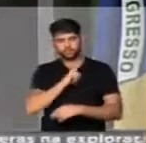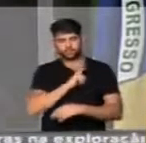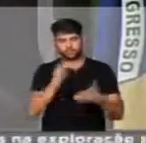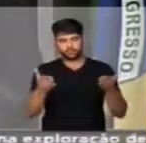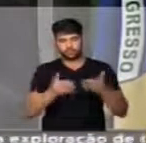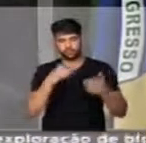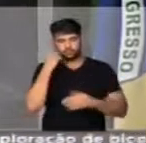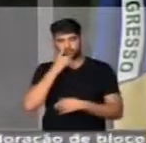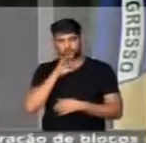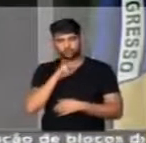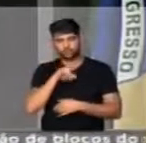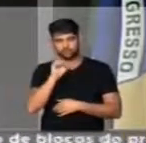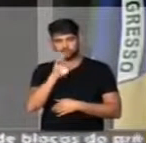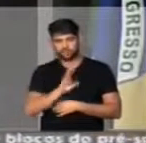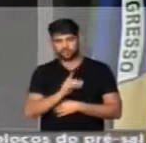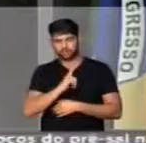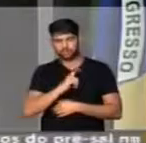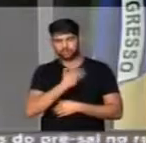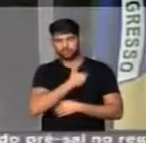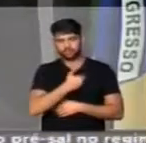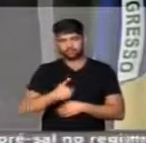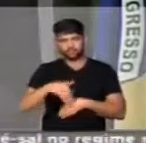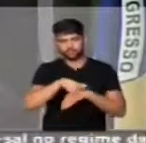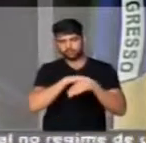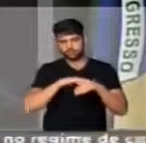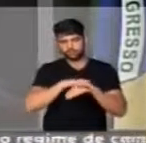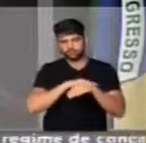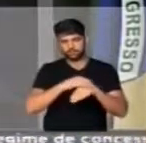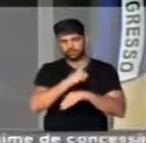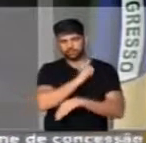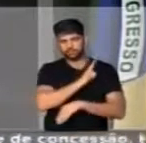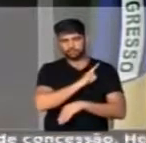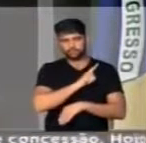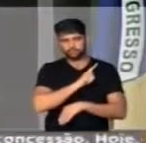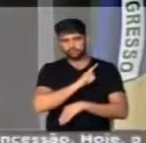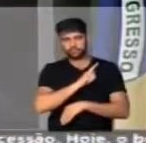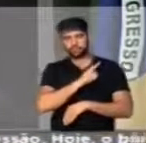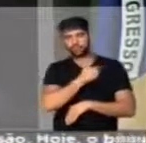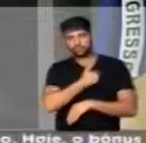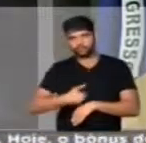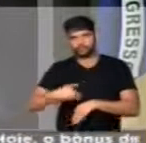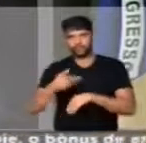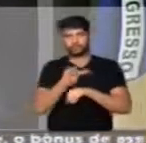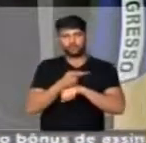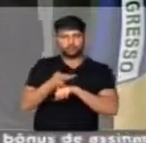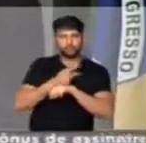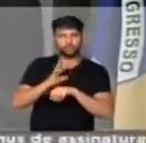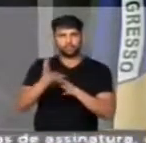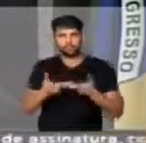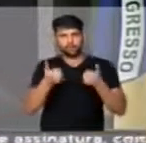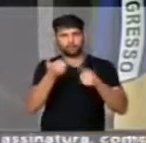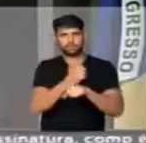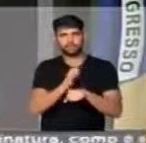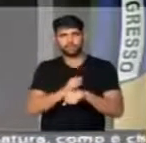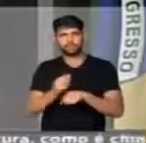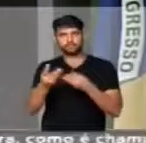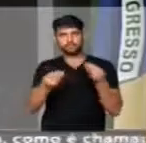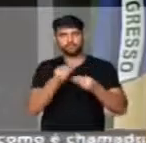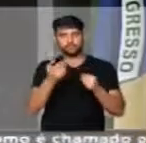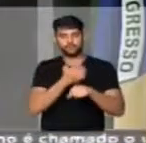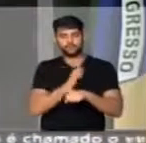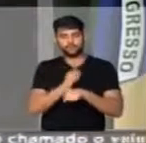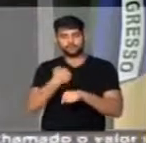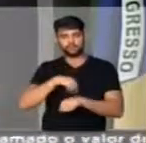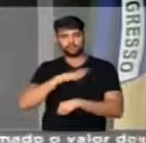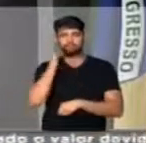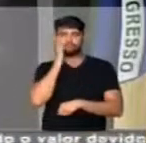agora, deputada Cristiane Brasil, um governo do diálogo, um governo que busca melhorar a condição dos estados, porque os estados,